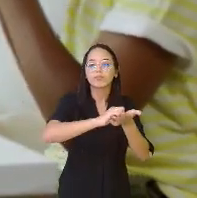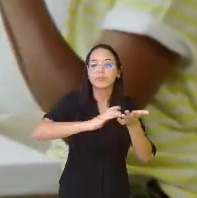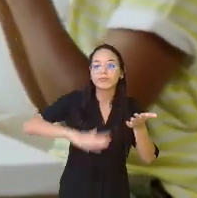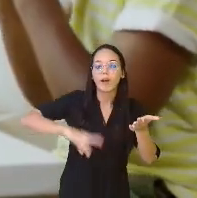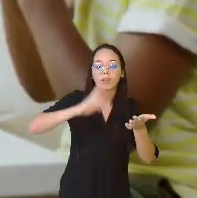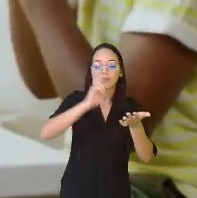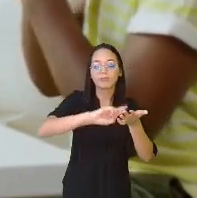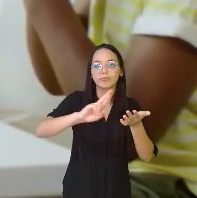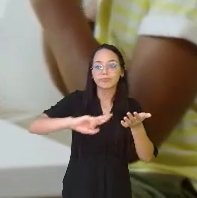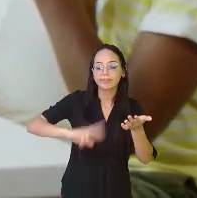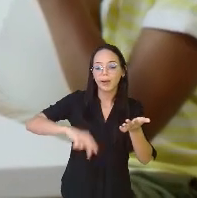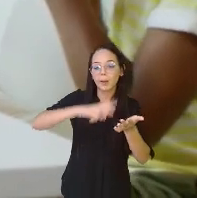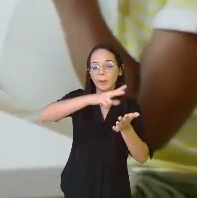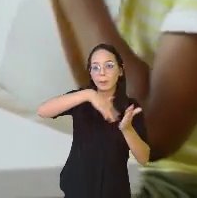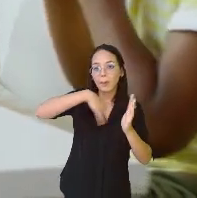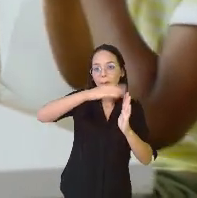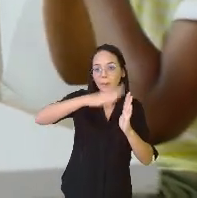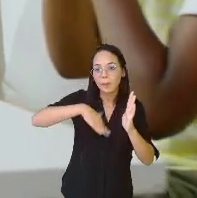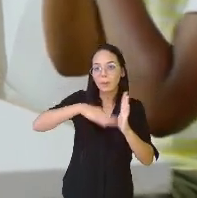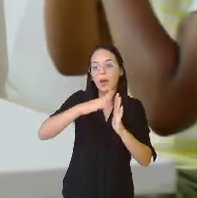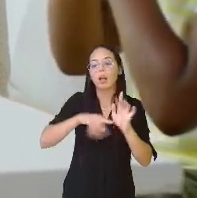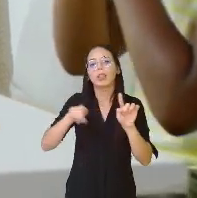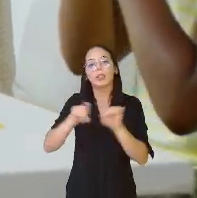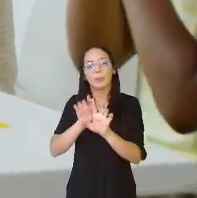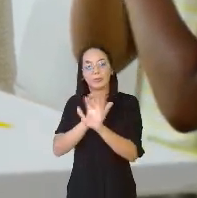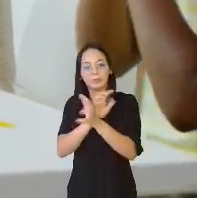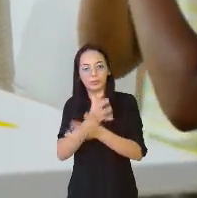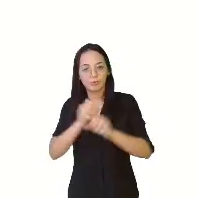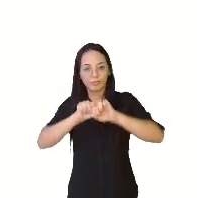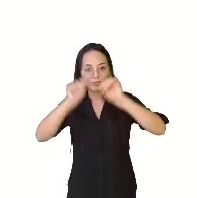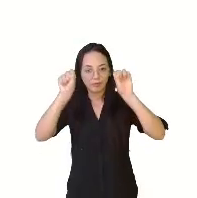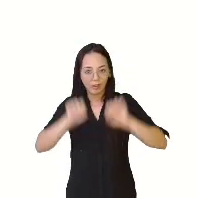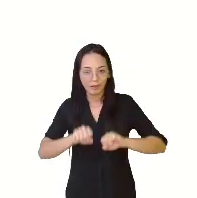atividades. Também sistema esquelético funcionando.